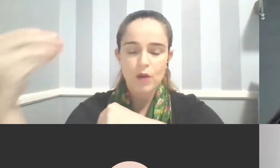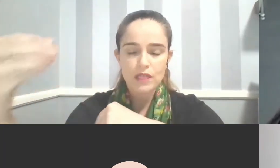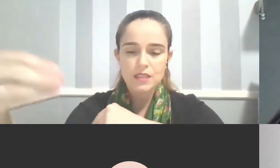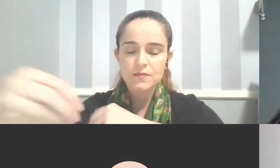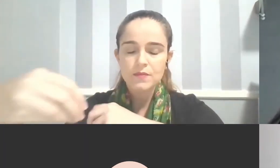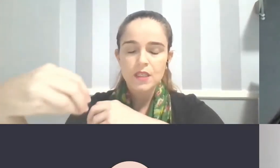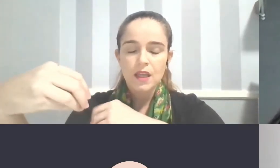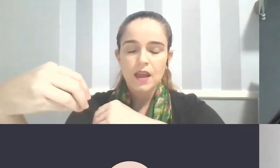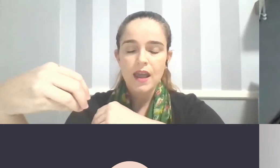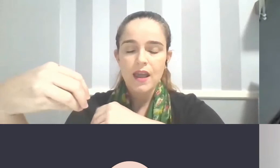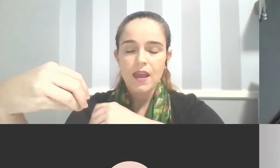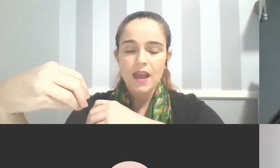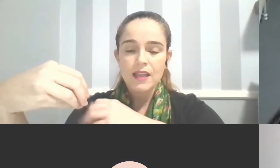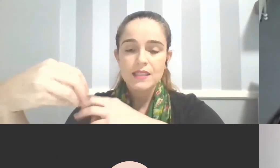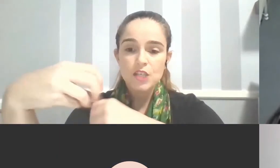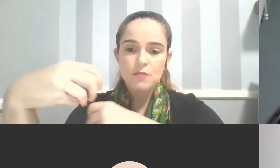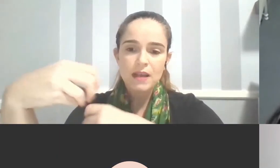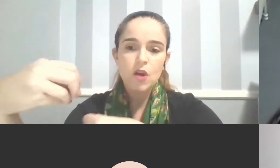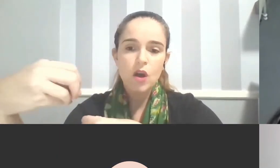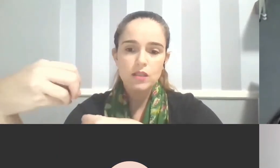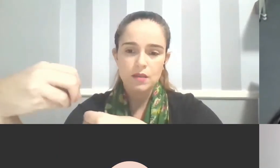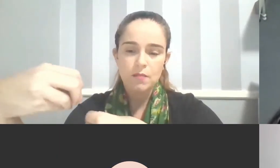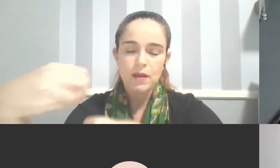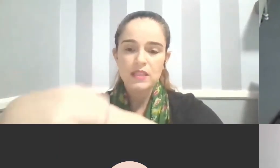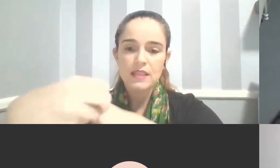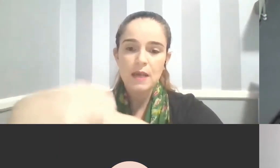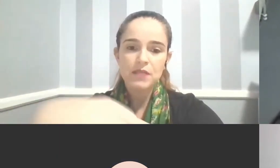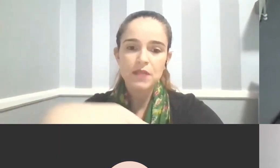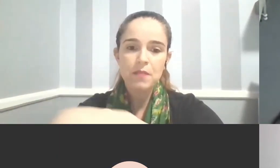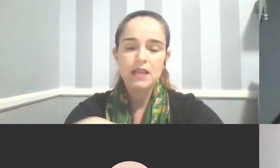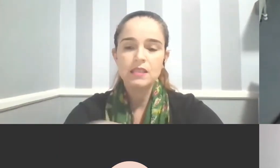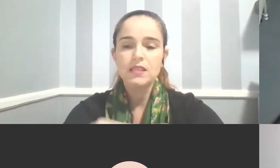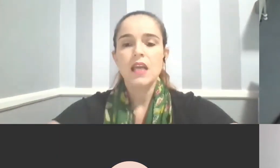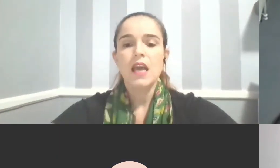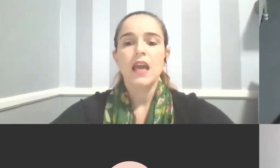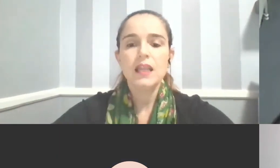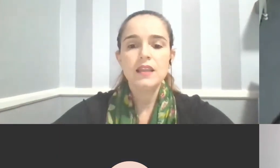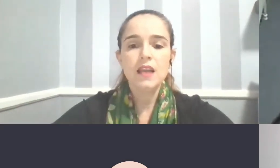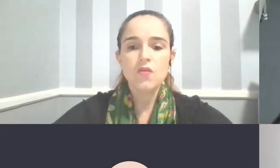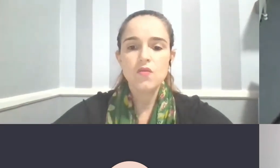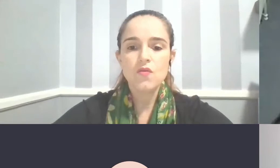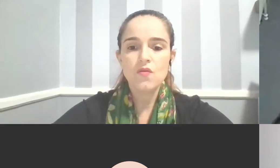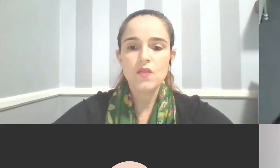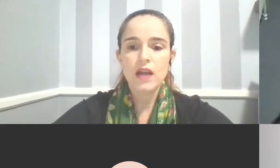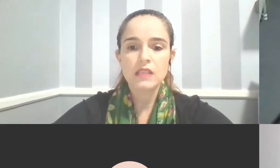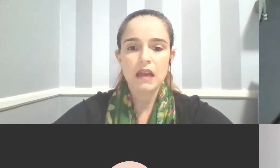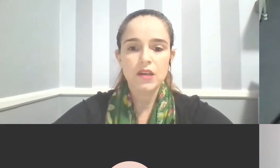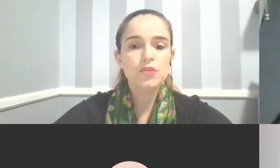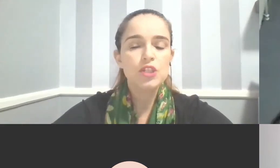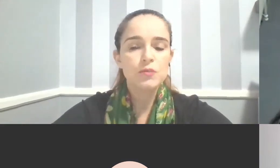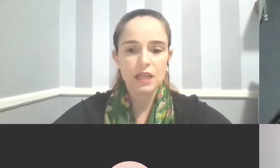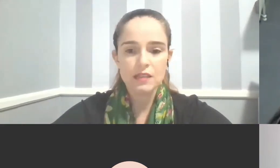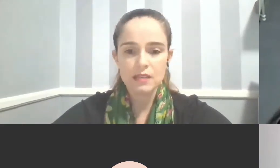alguma coisa que seja mais grossa, para poder dar mais firmeza e não